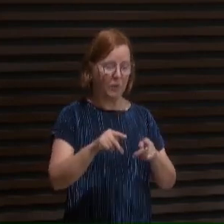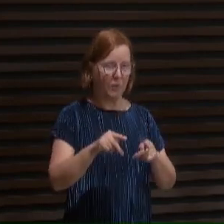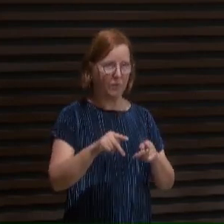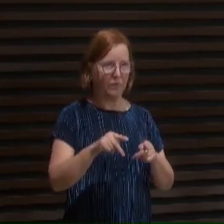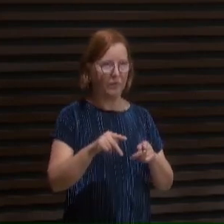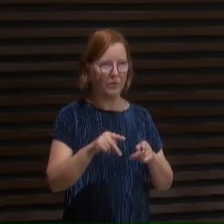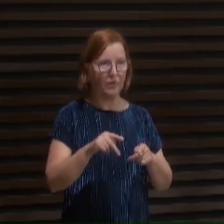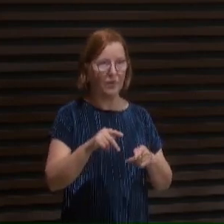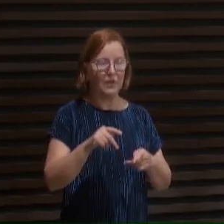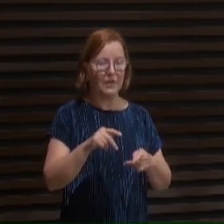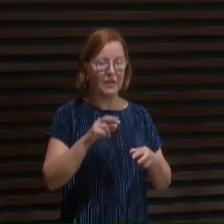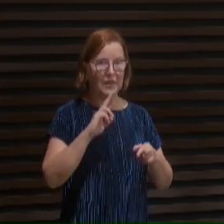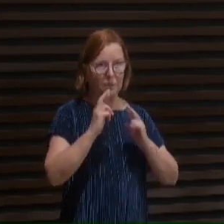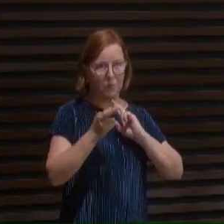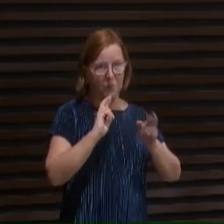a murmuração.